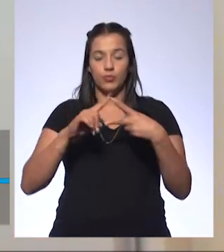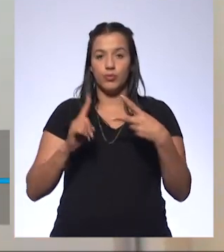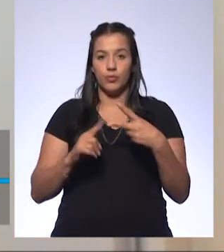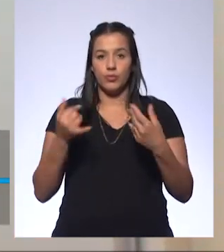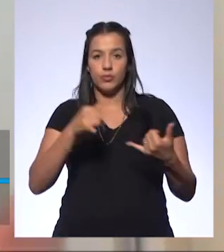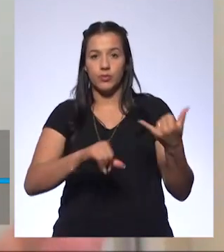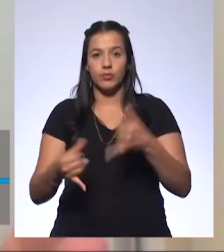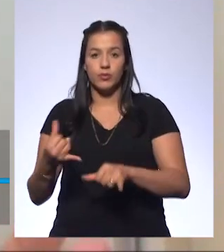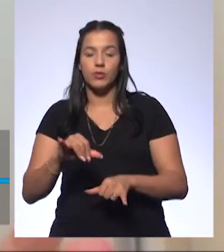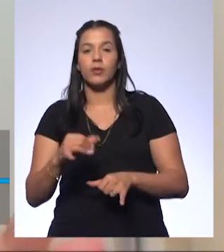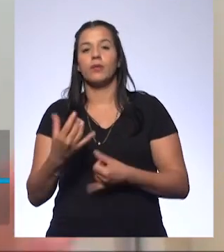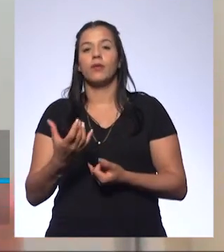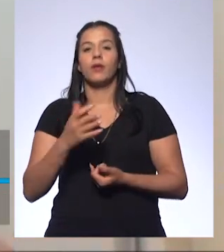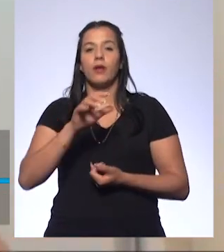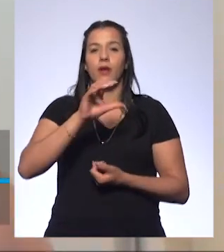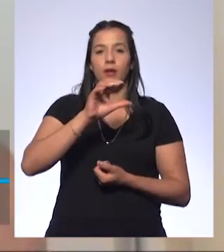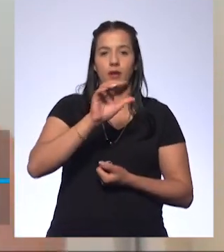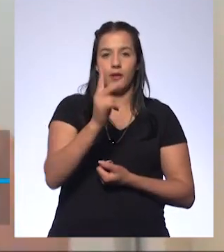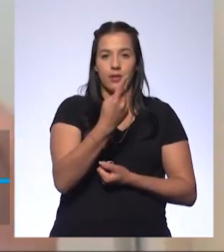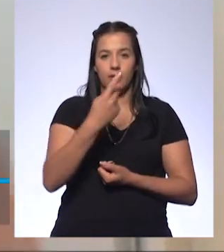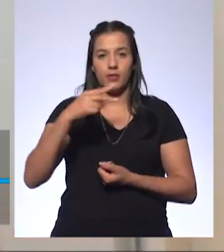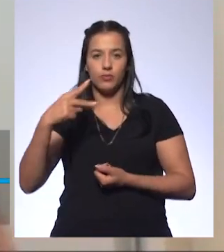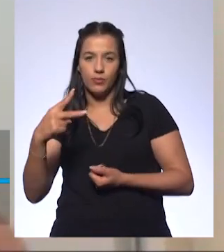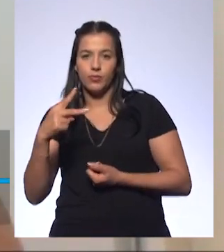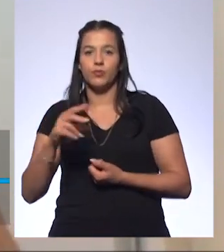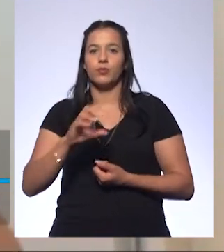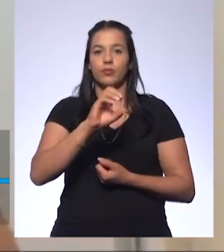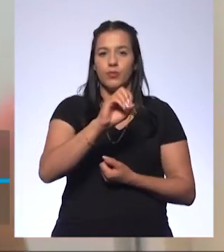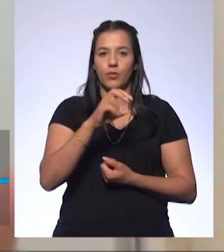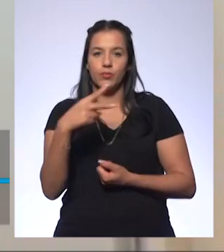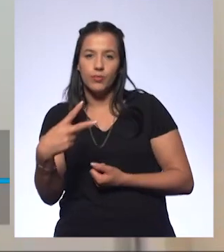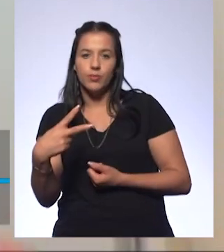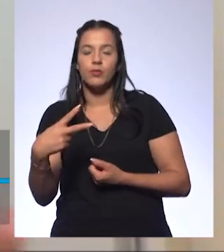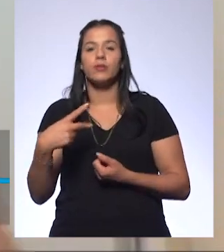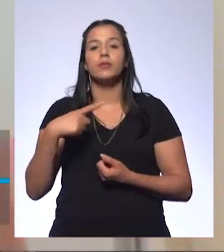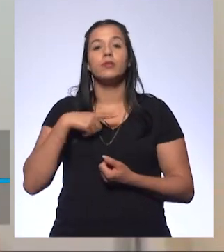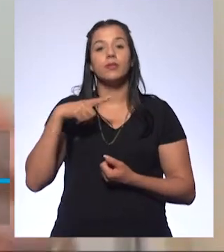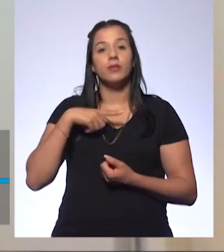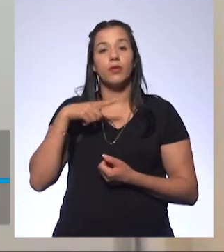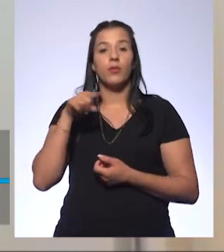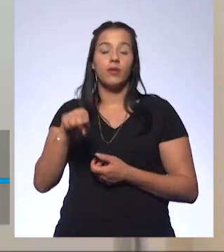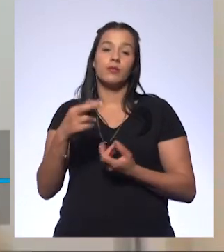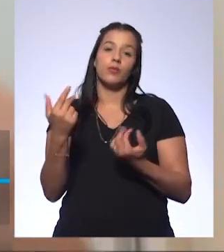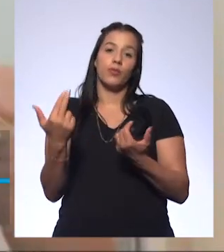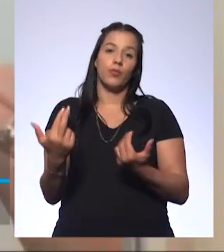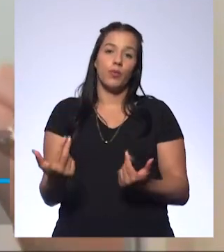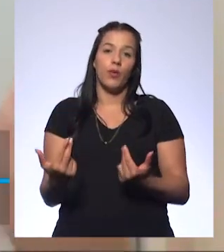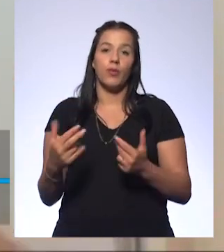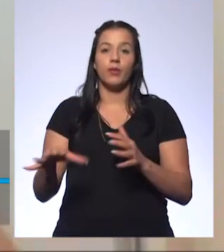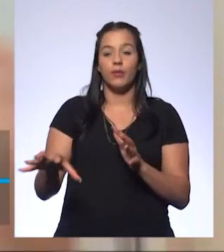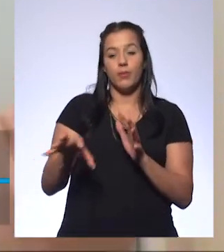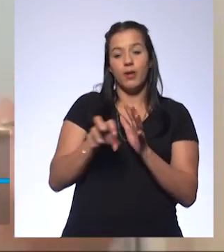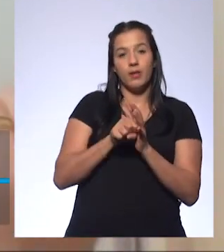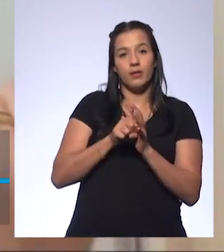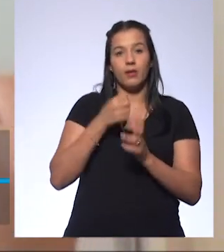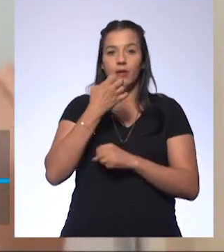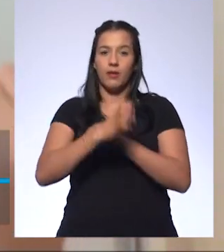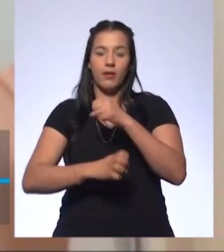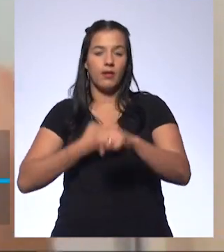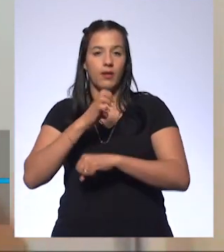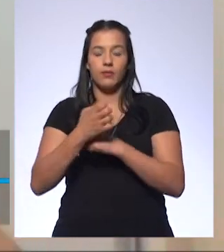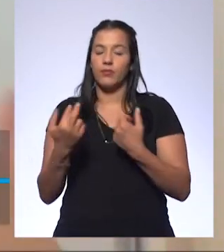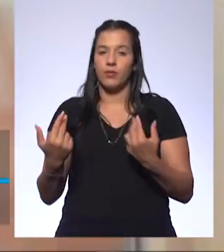H2, O2, os dois átomos são iguais, então a tendência que eles têm para atrair o elétron é a